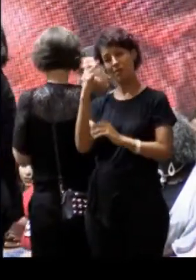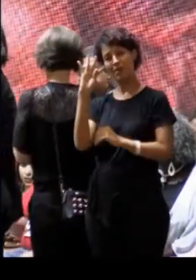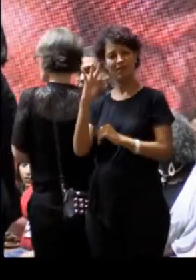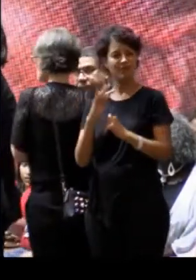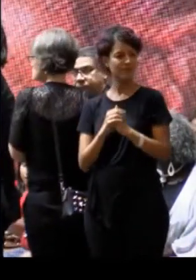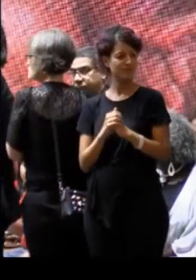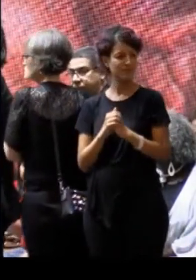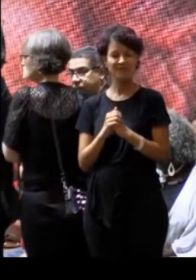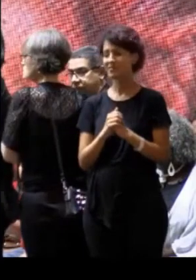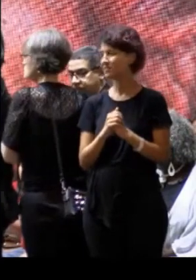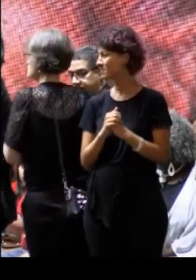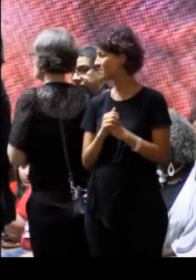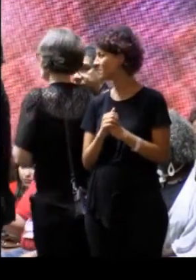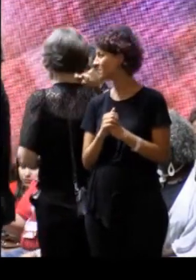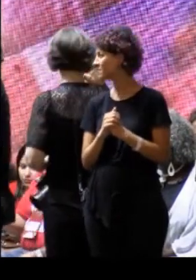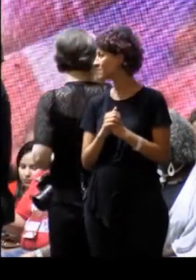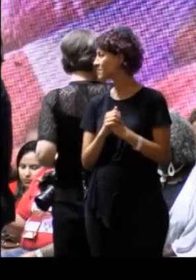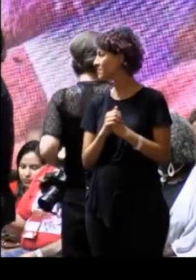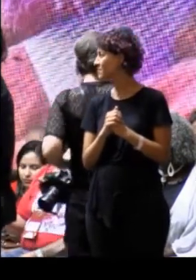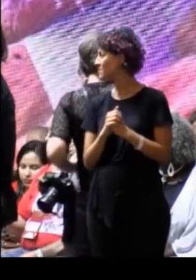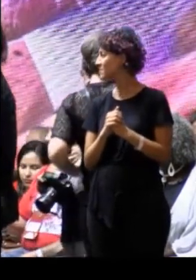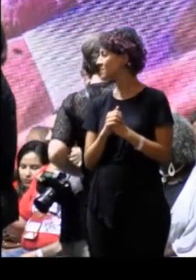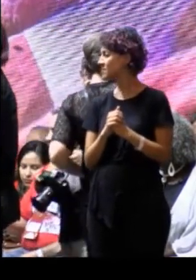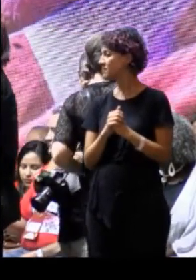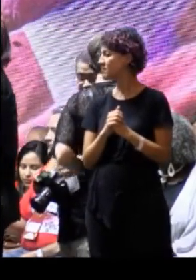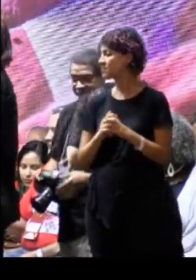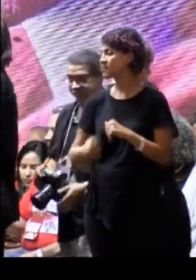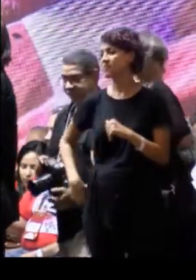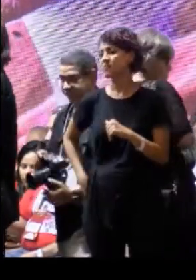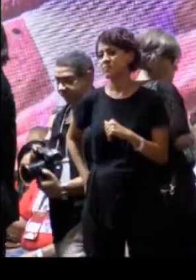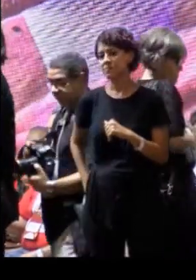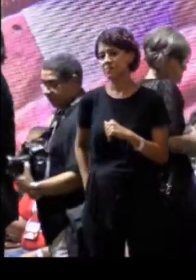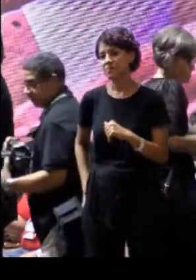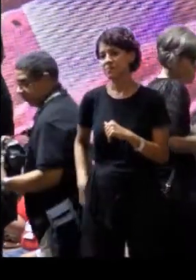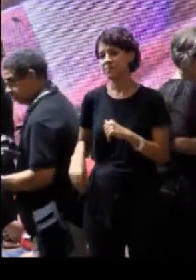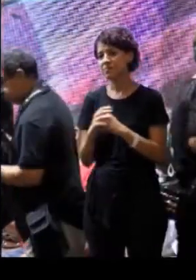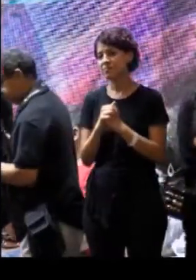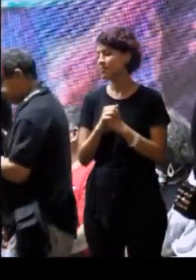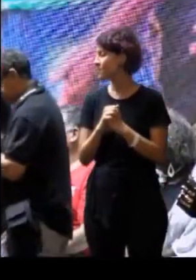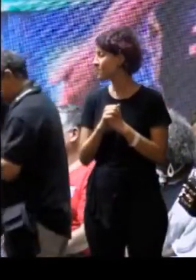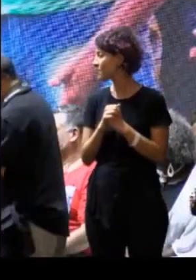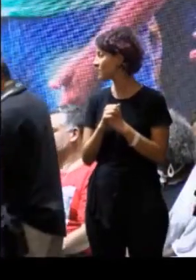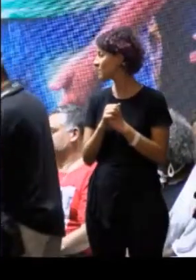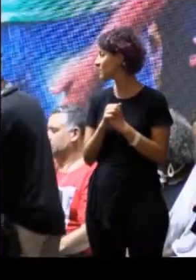Trabalhadores, queridos companheiros dos partidos aliados,